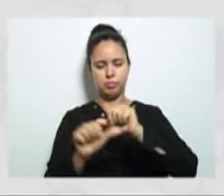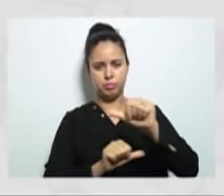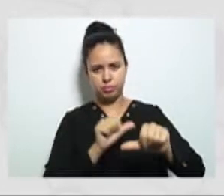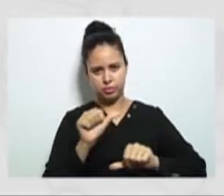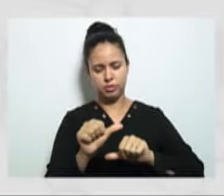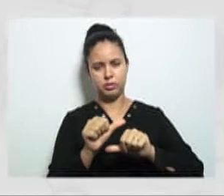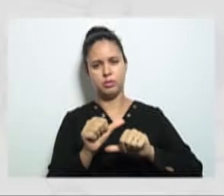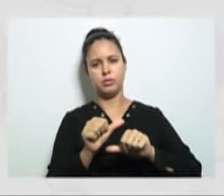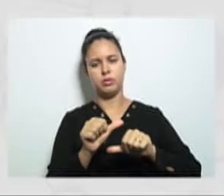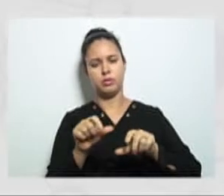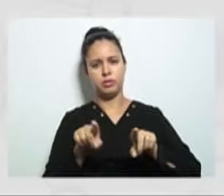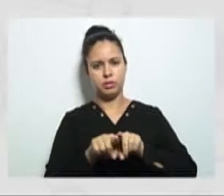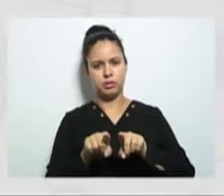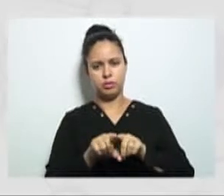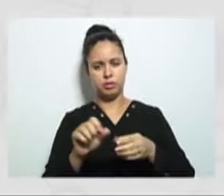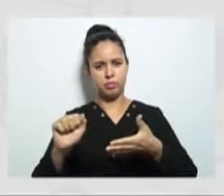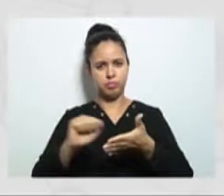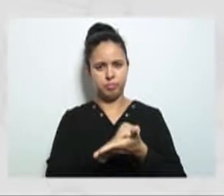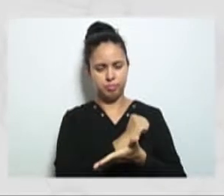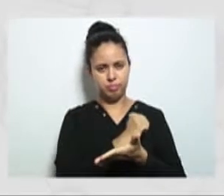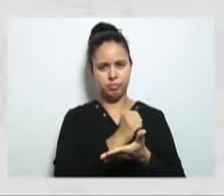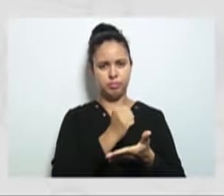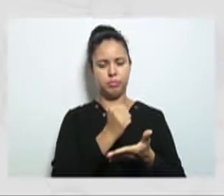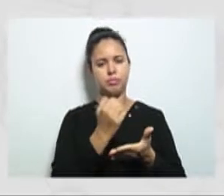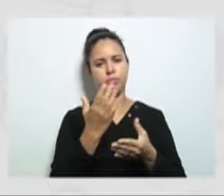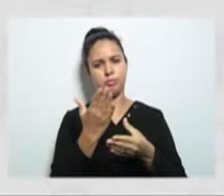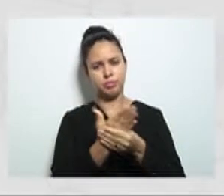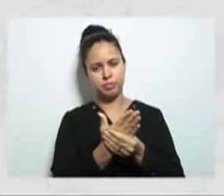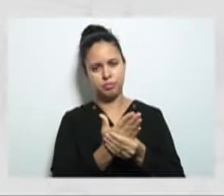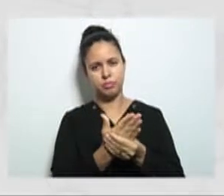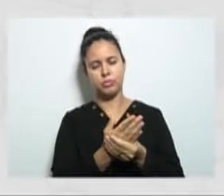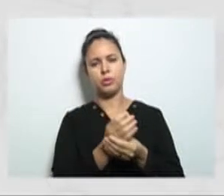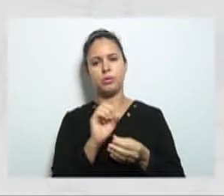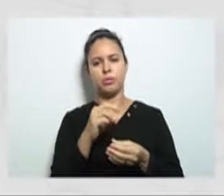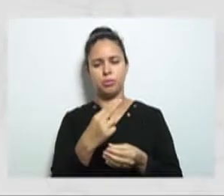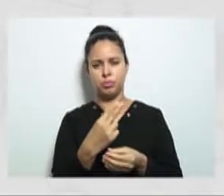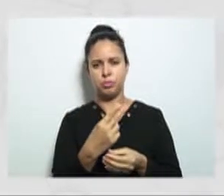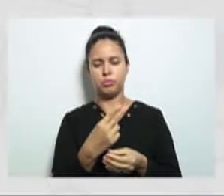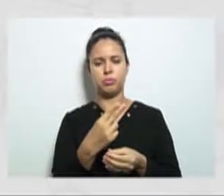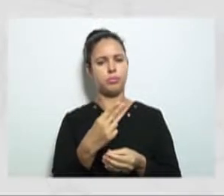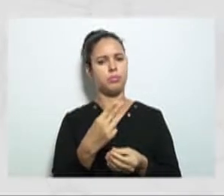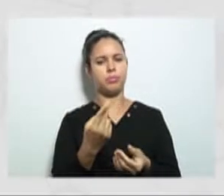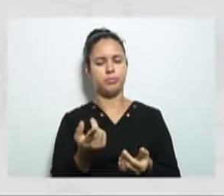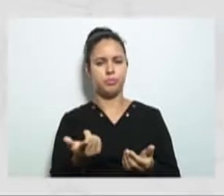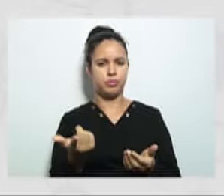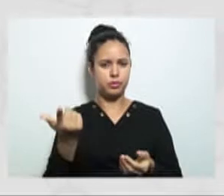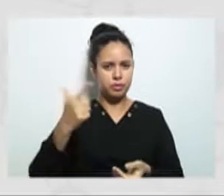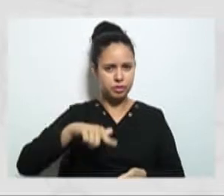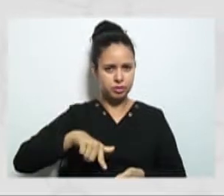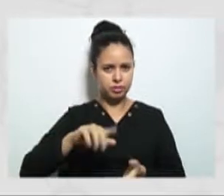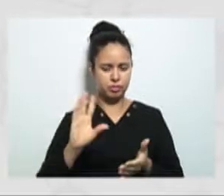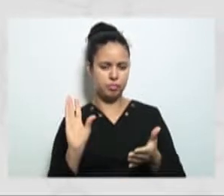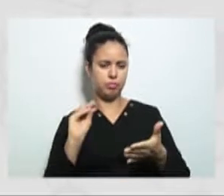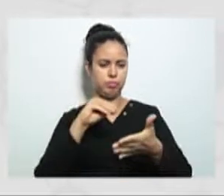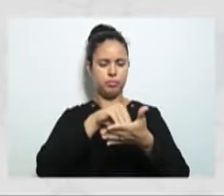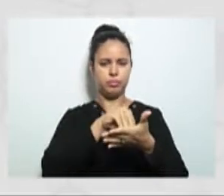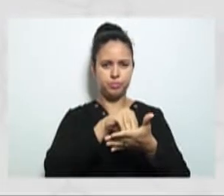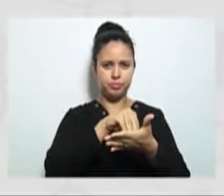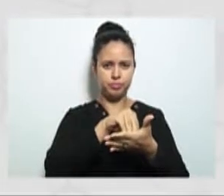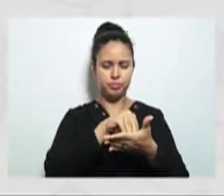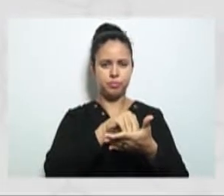eu posso excluir arquivos e pastas, posso restaurar, tá? Caso daquele que a gente levou lá para a lixeira, a gente pode fazer a restauração